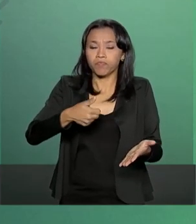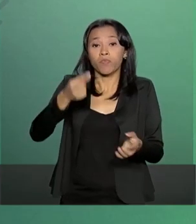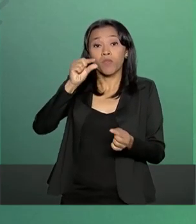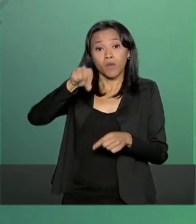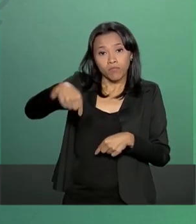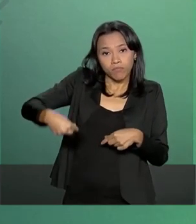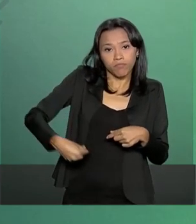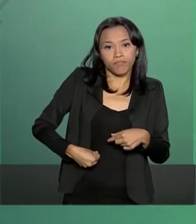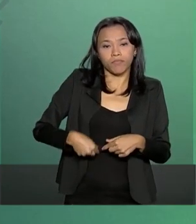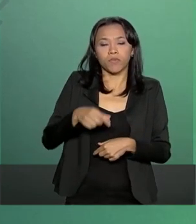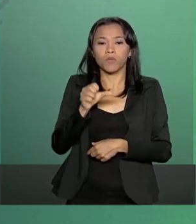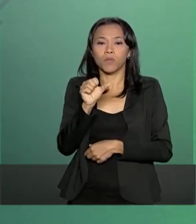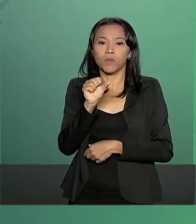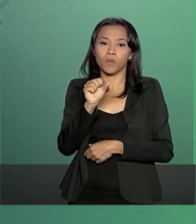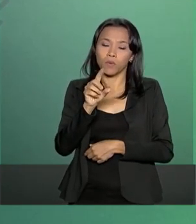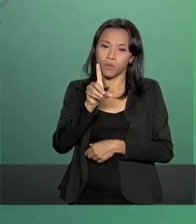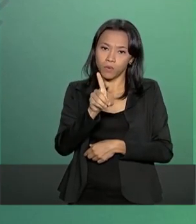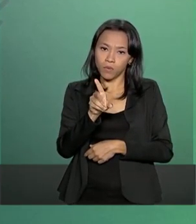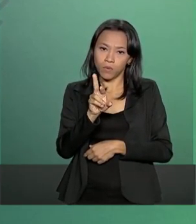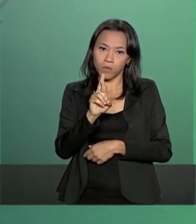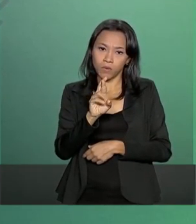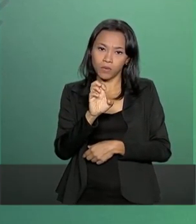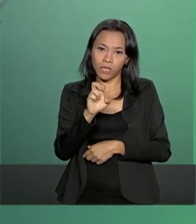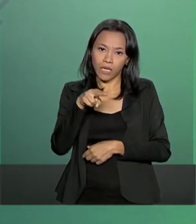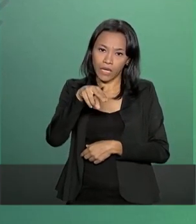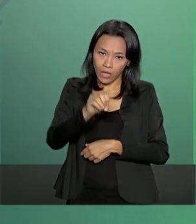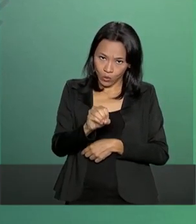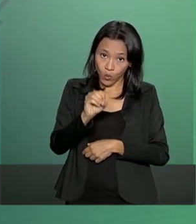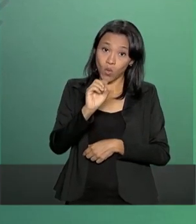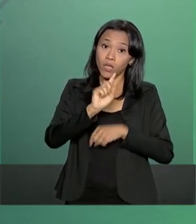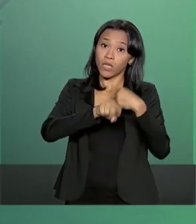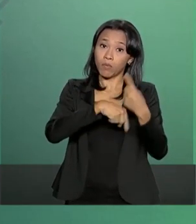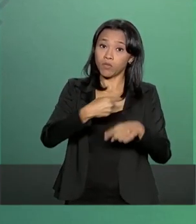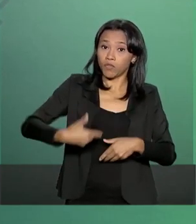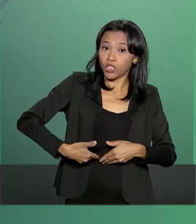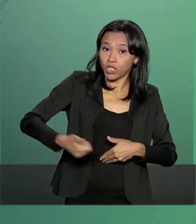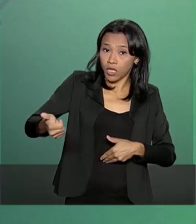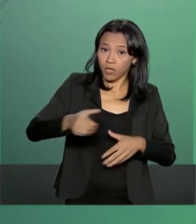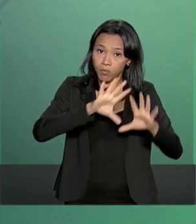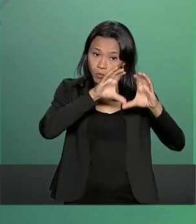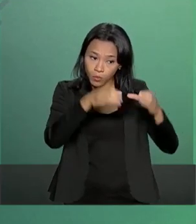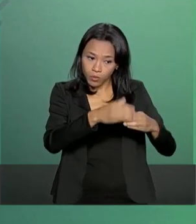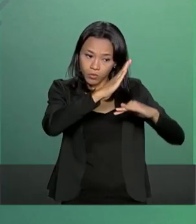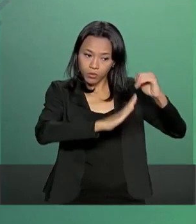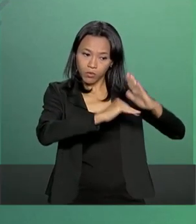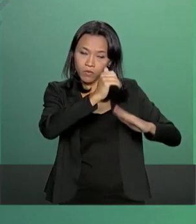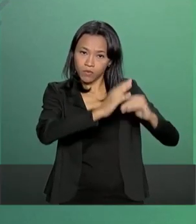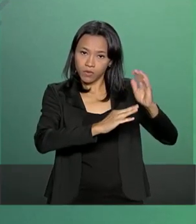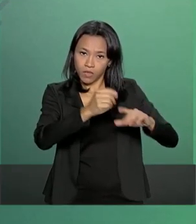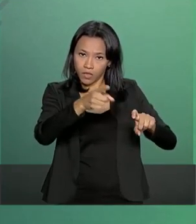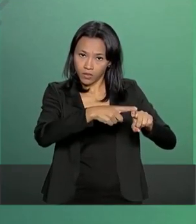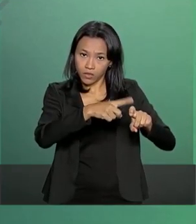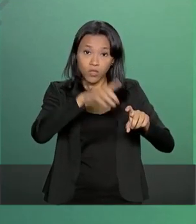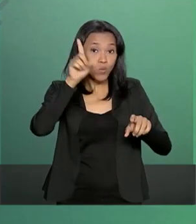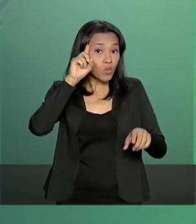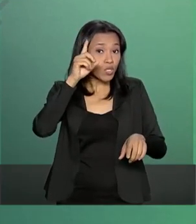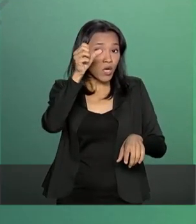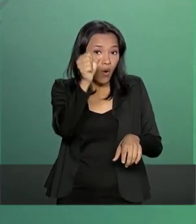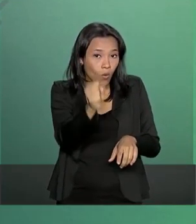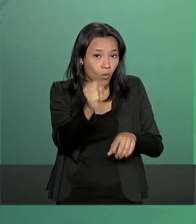seu abdômen foi retirado pela equipe de radiologia intervencionista em 8 de